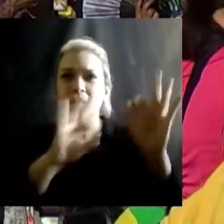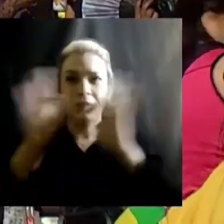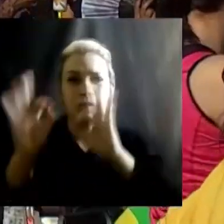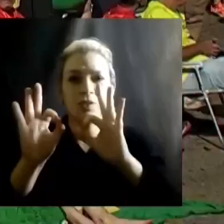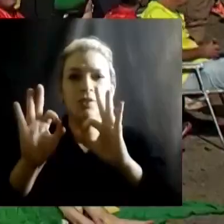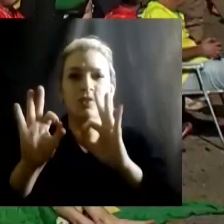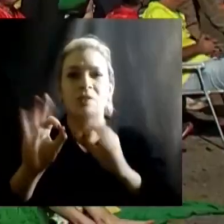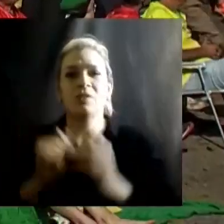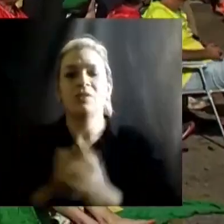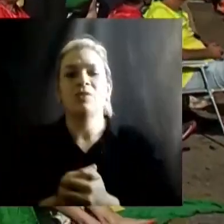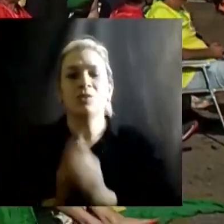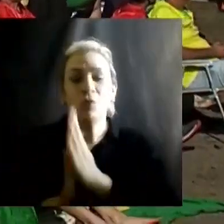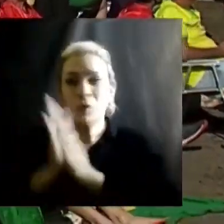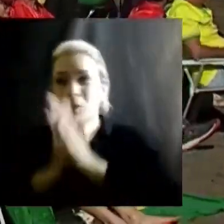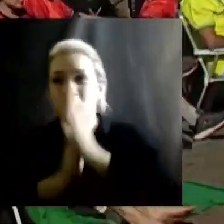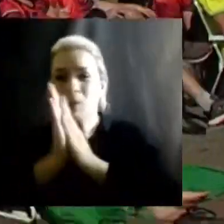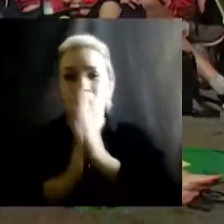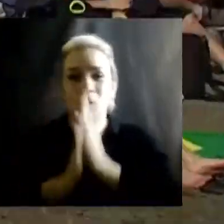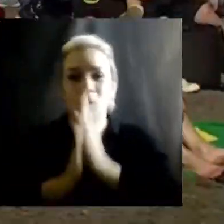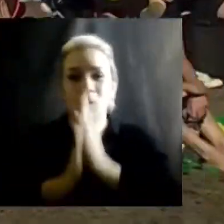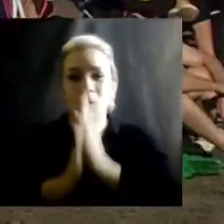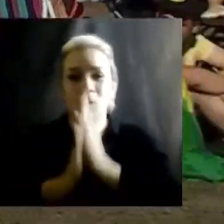do confronto.